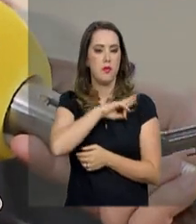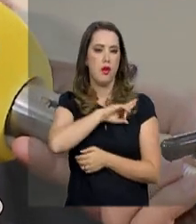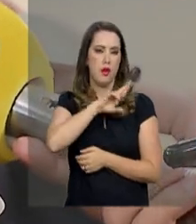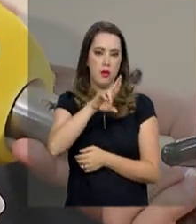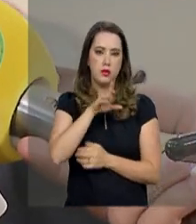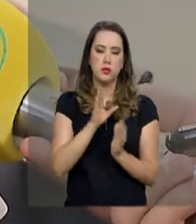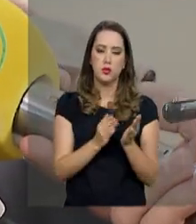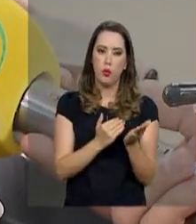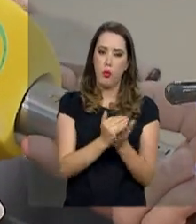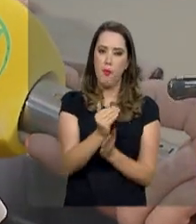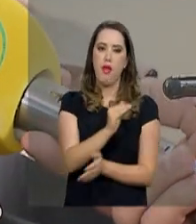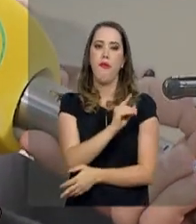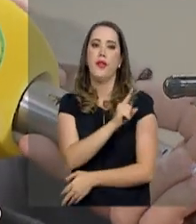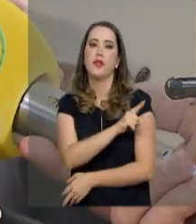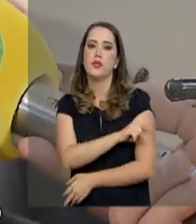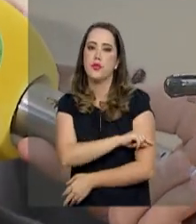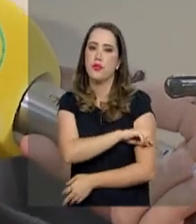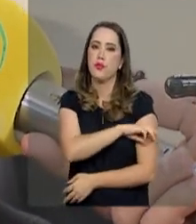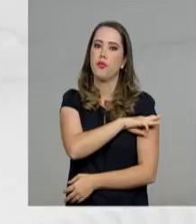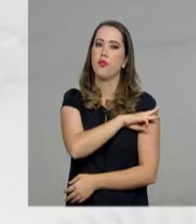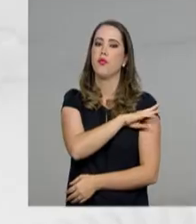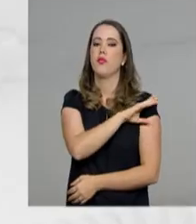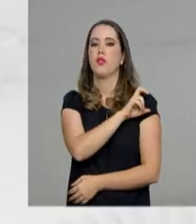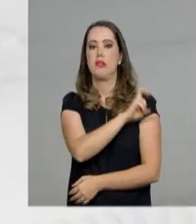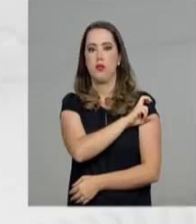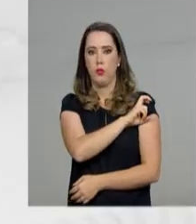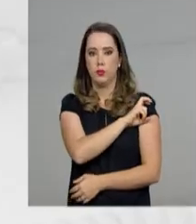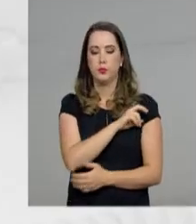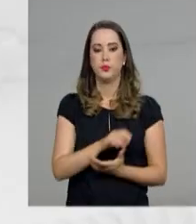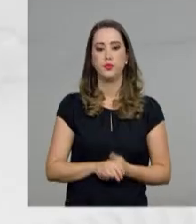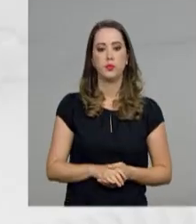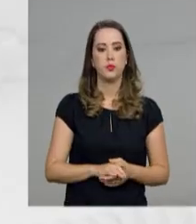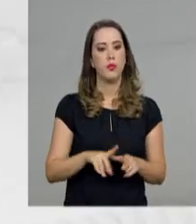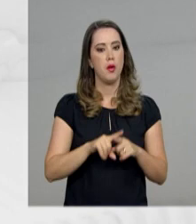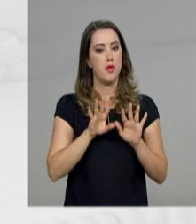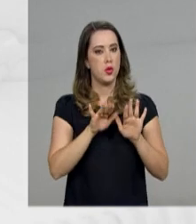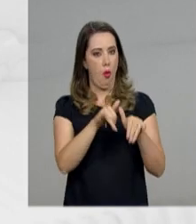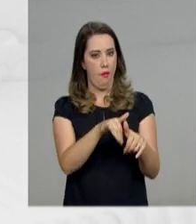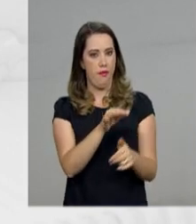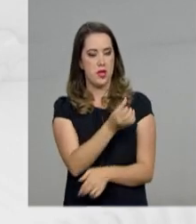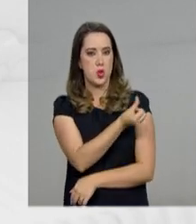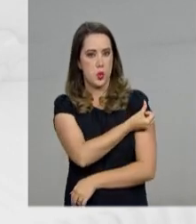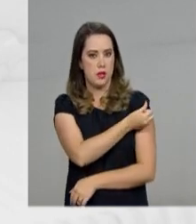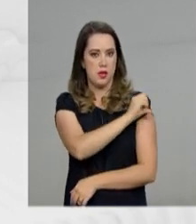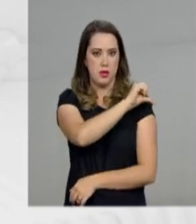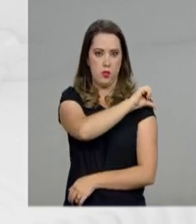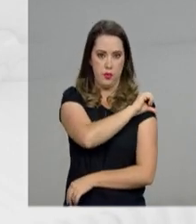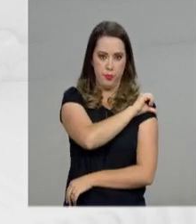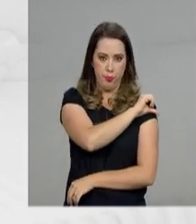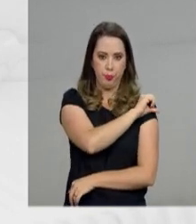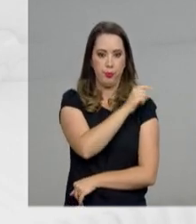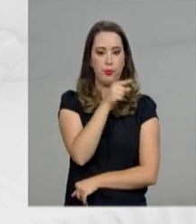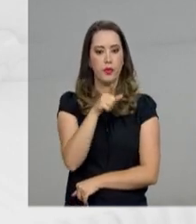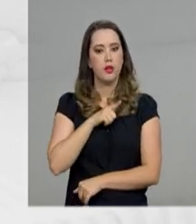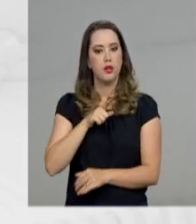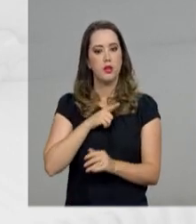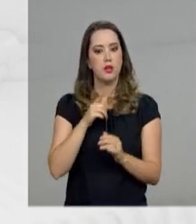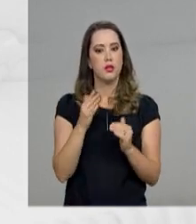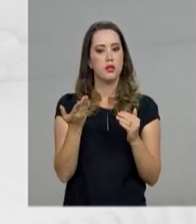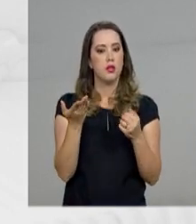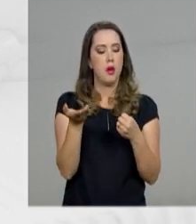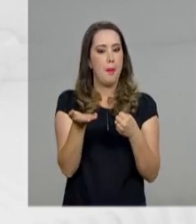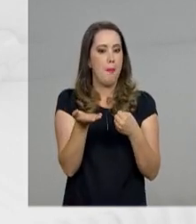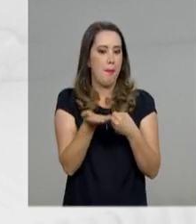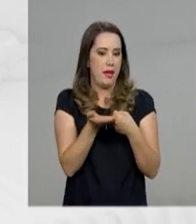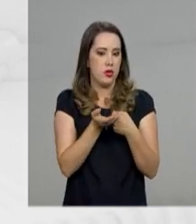responsáveis pelos anos iniciais em sua grande parte. Já nos anos finais do ensino fundamental, do sexto ao nono ano, a